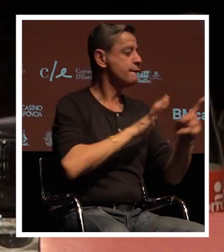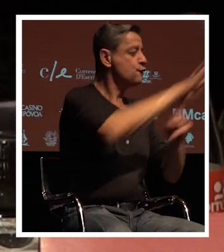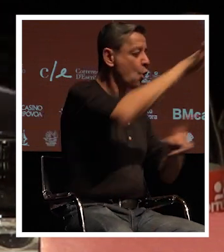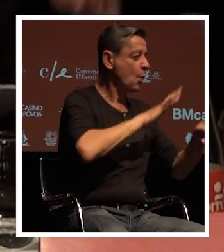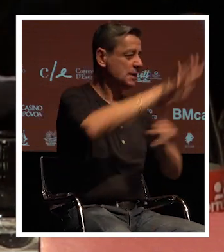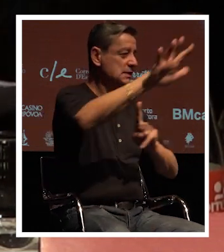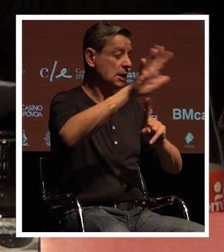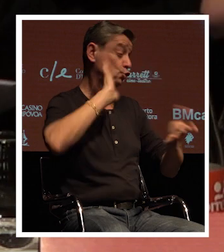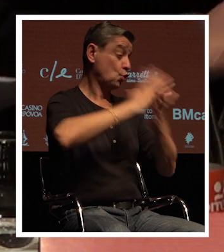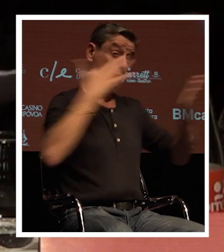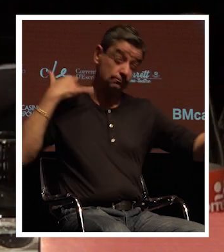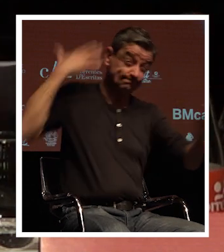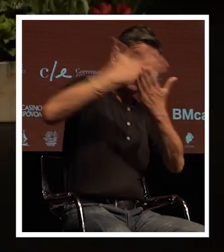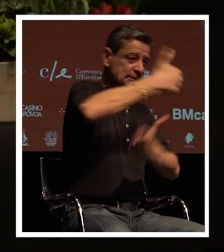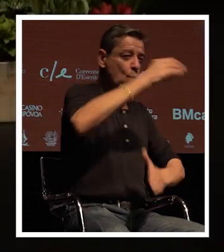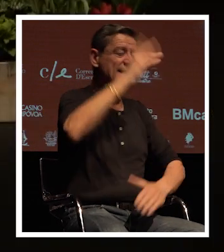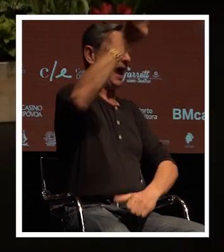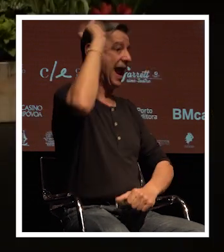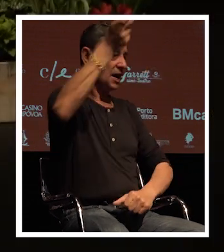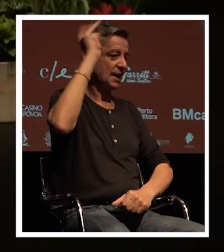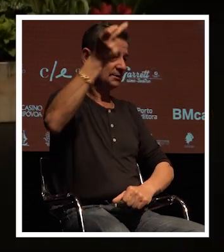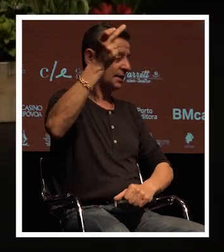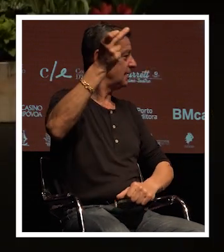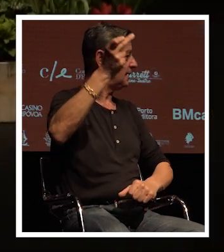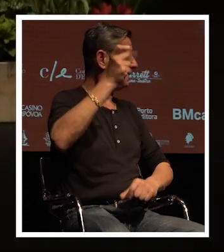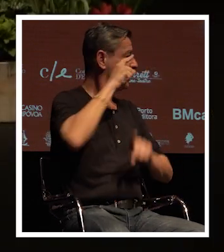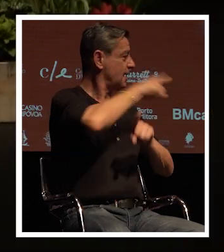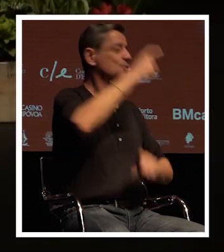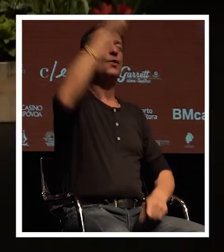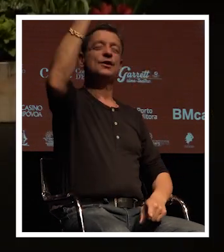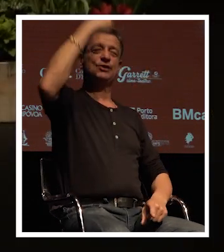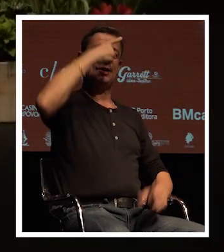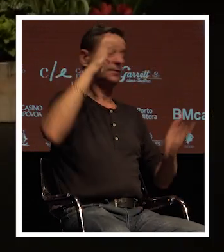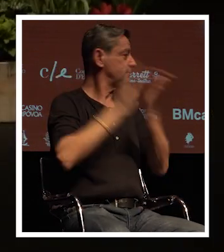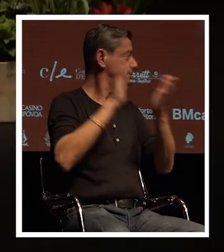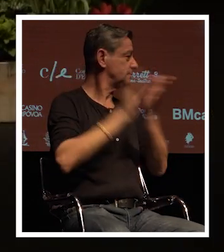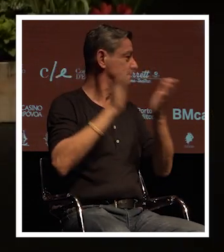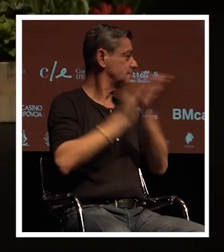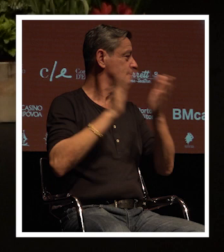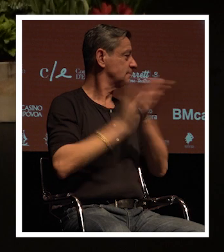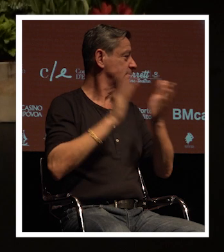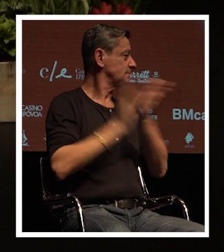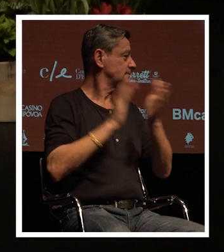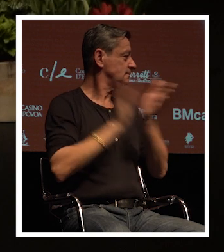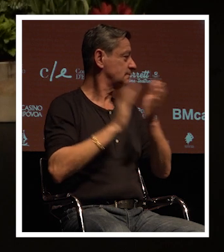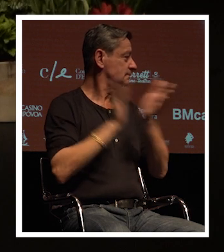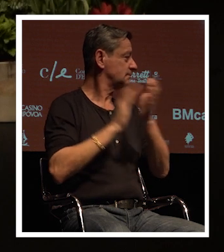dos últimos 50 anos a sua discografia é a nossa banda